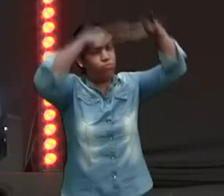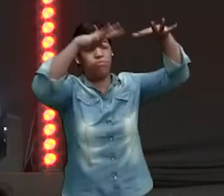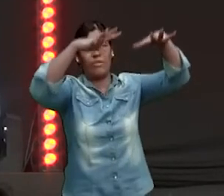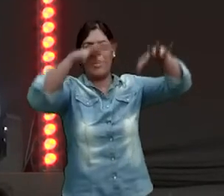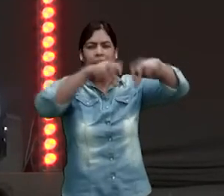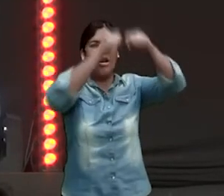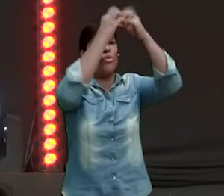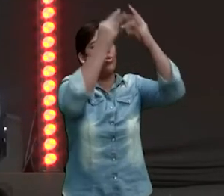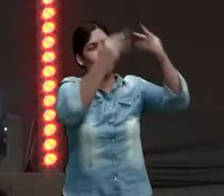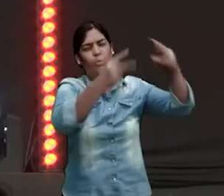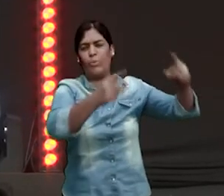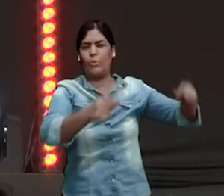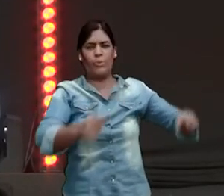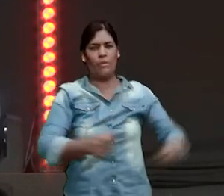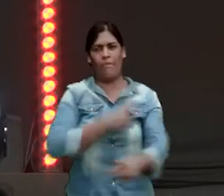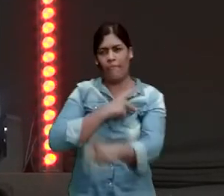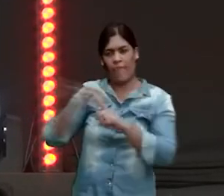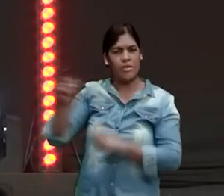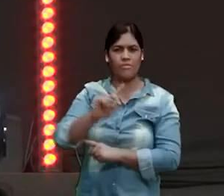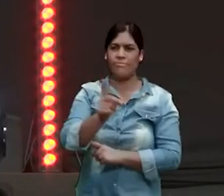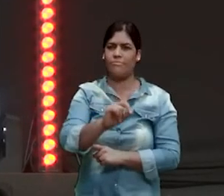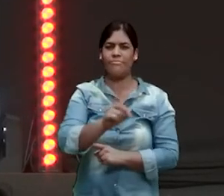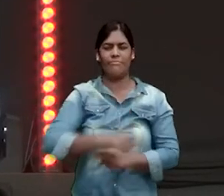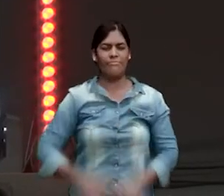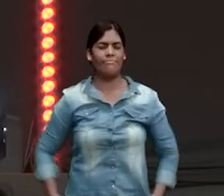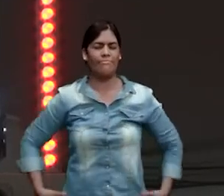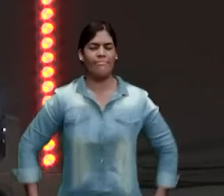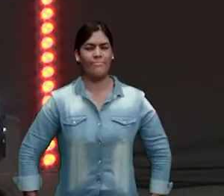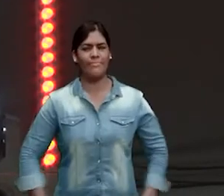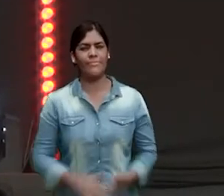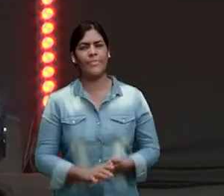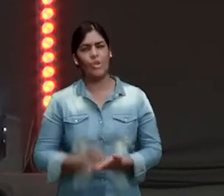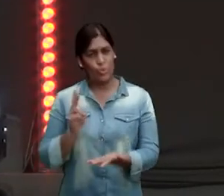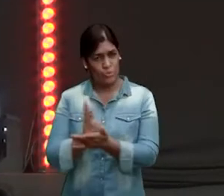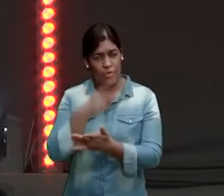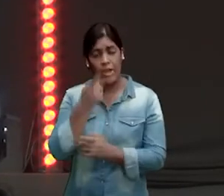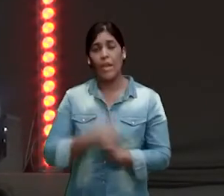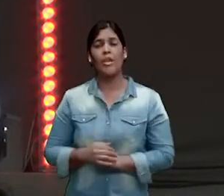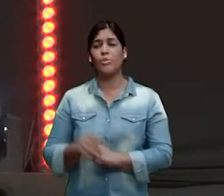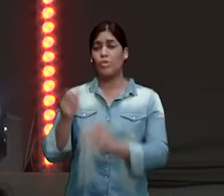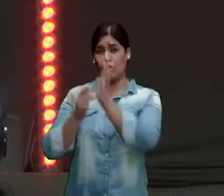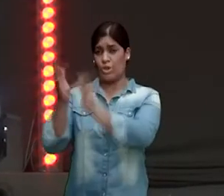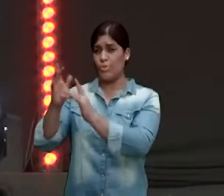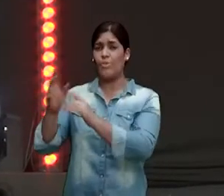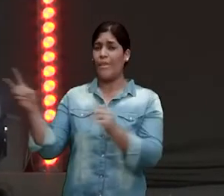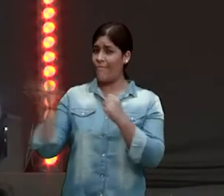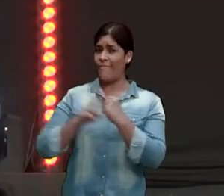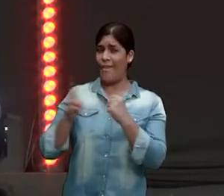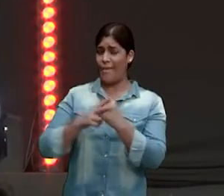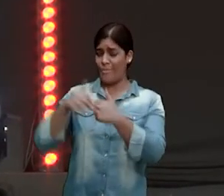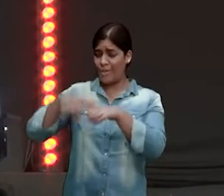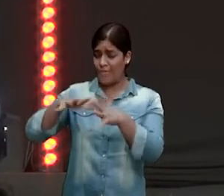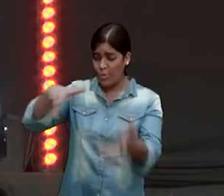não o derrotaram ele continua dizendo aquele que a palavra estava no mundo eo mundo foi